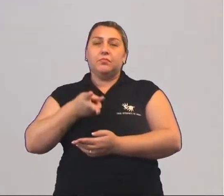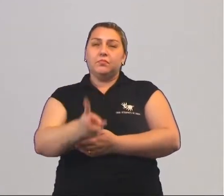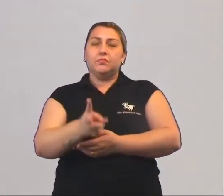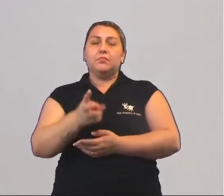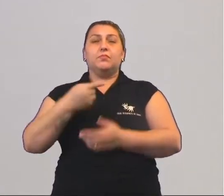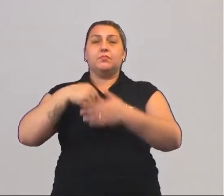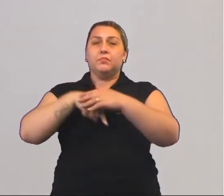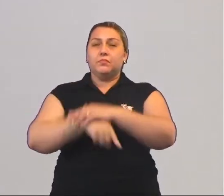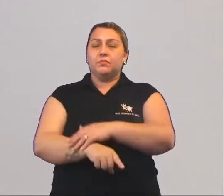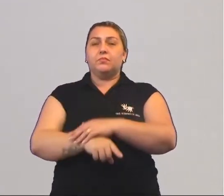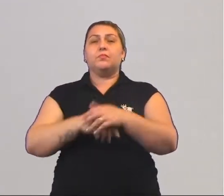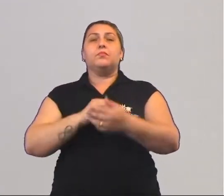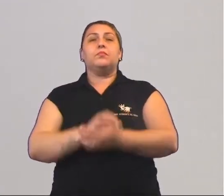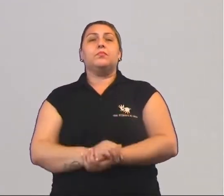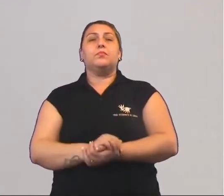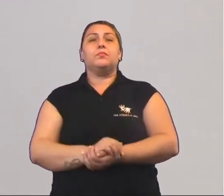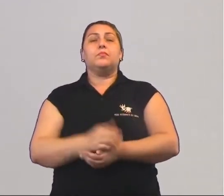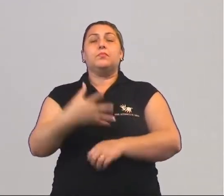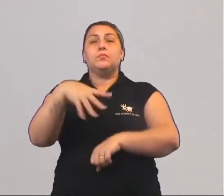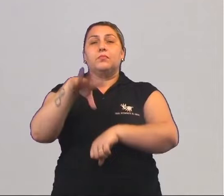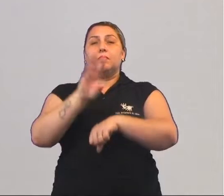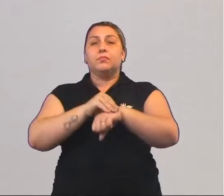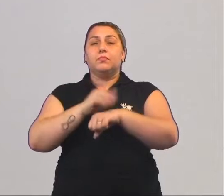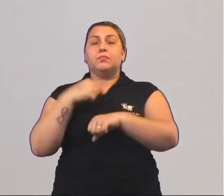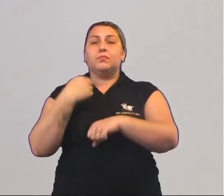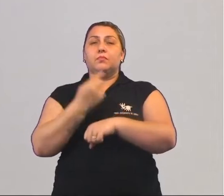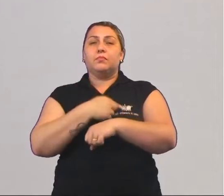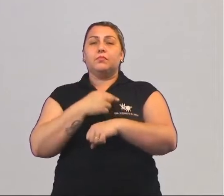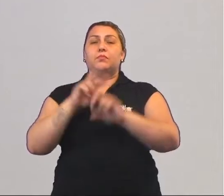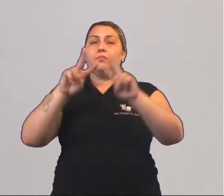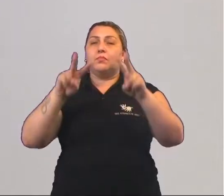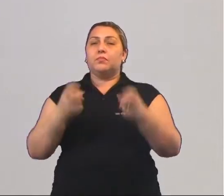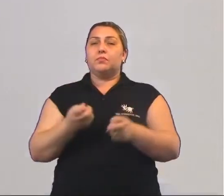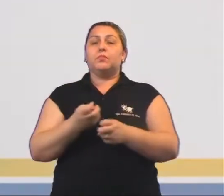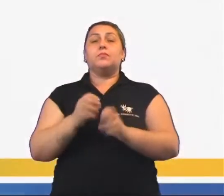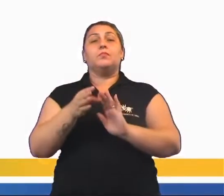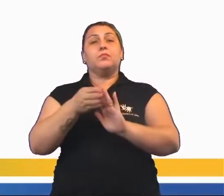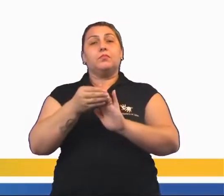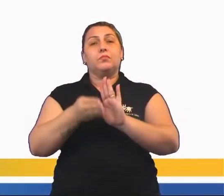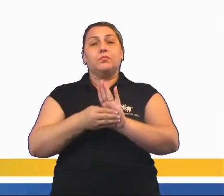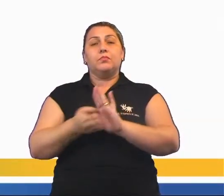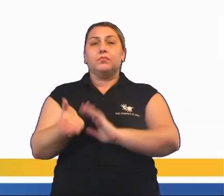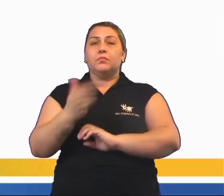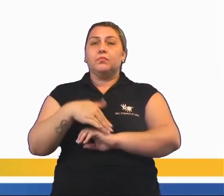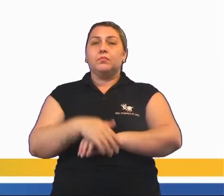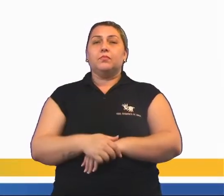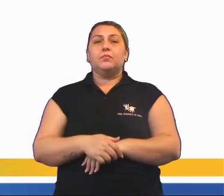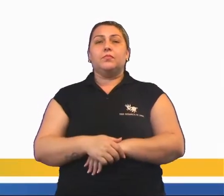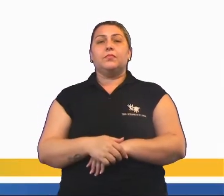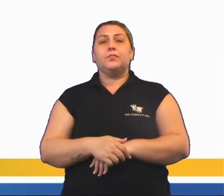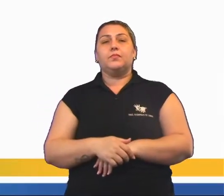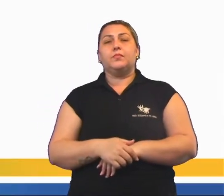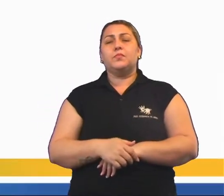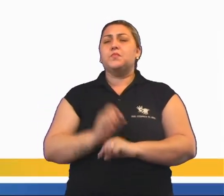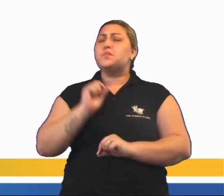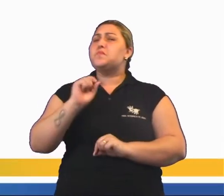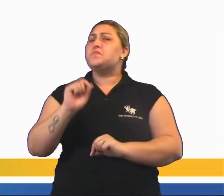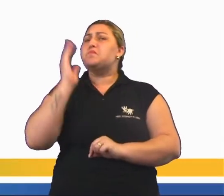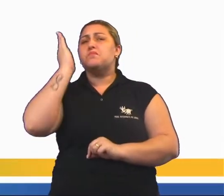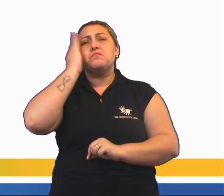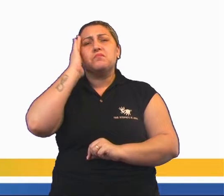prosseguir, vamos aprofundar ainda mais os nossos conhecimentos sobre este conteúdo. Vamos lá! O